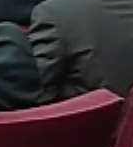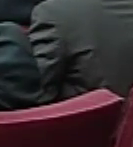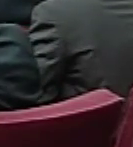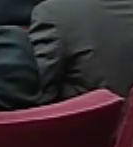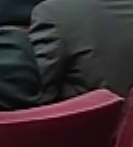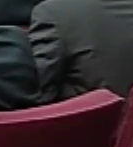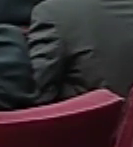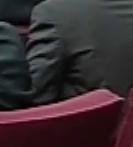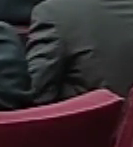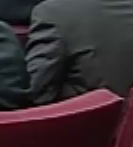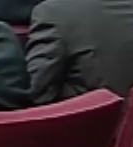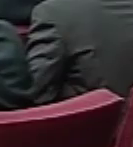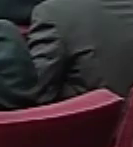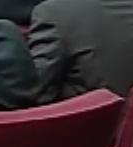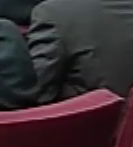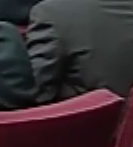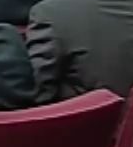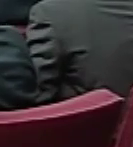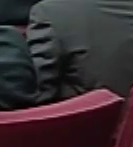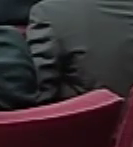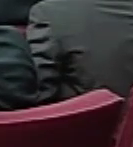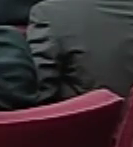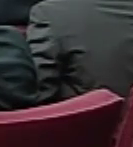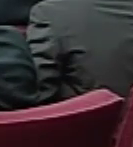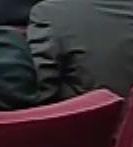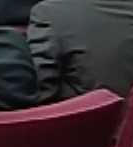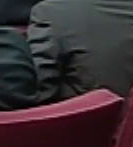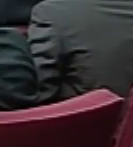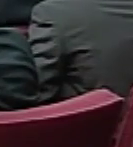se possível, com você.